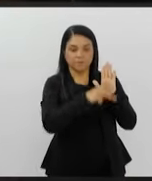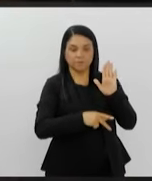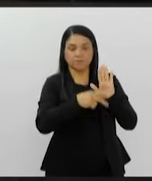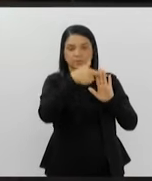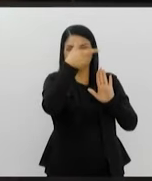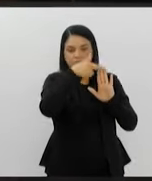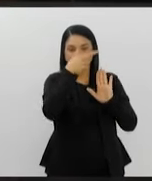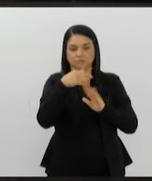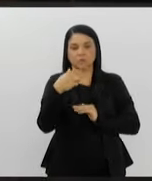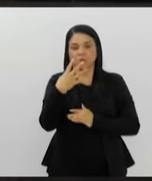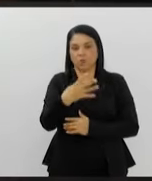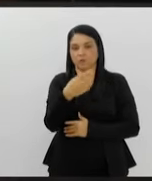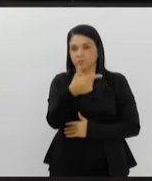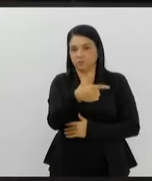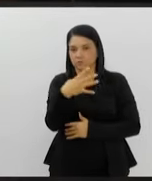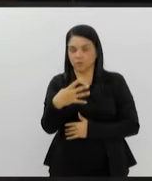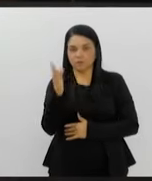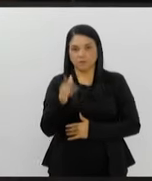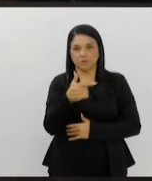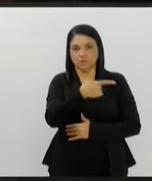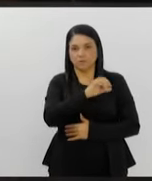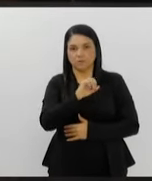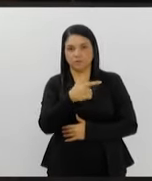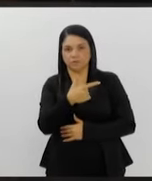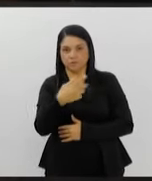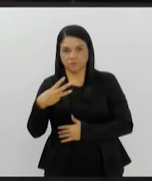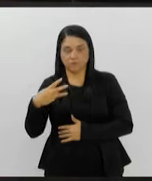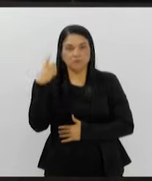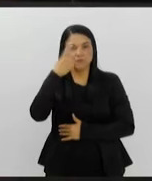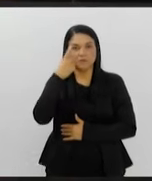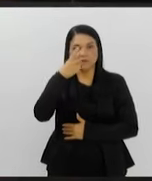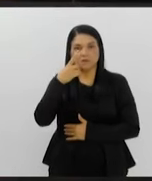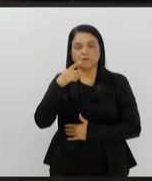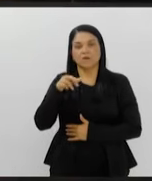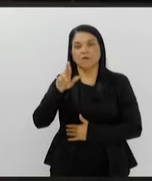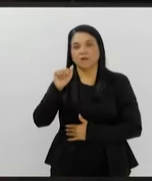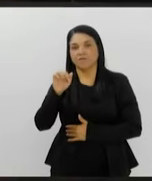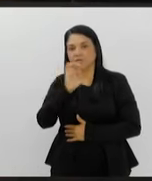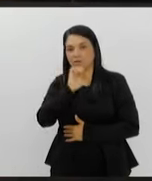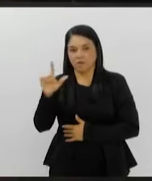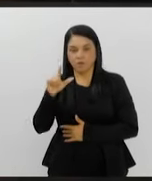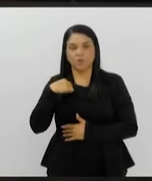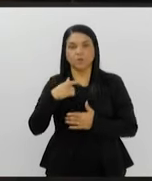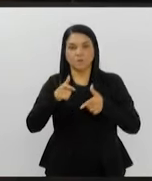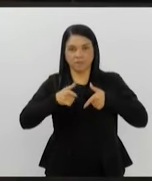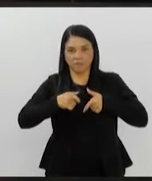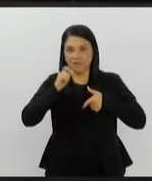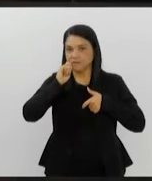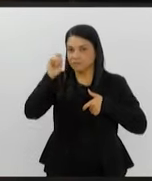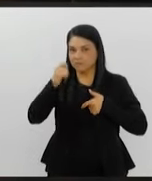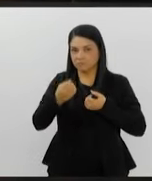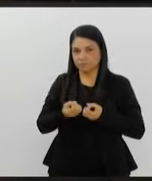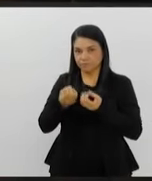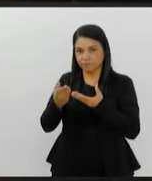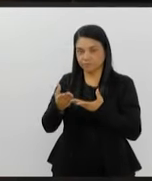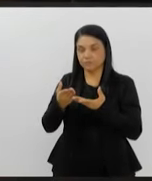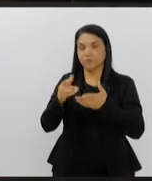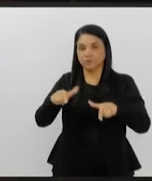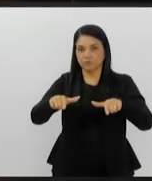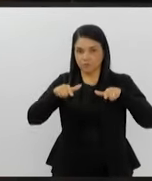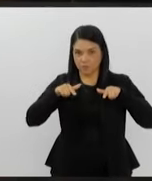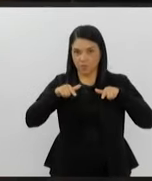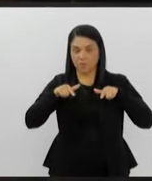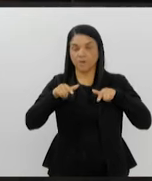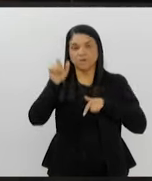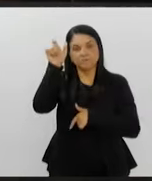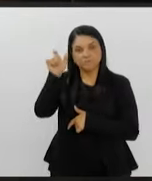número 424 de 23, de autoria do deputado Rafael Nobre, que concede medalha Tiradentes e o respectivo diploma